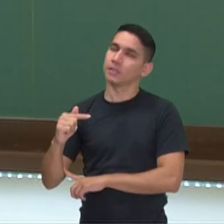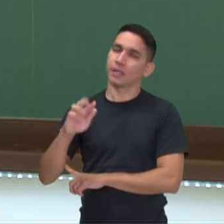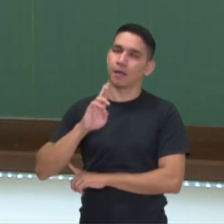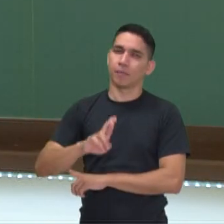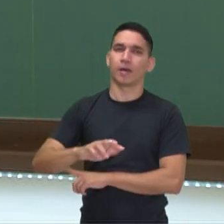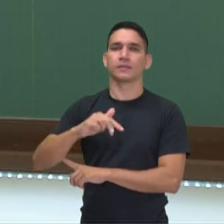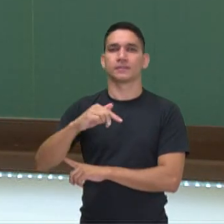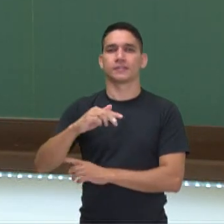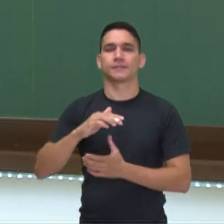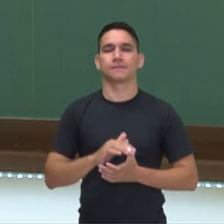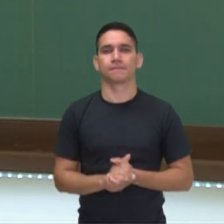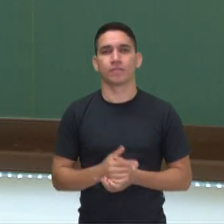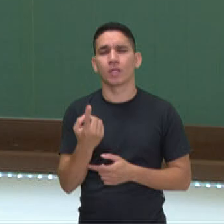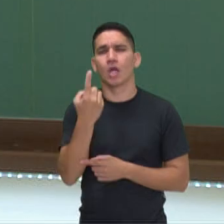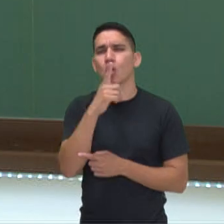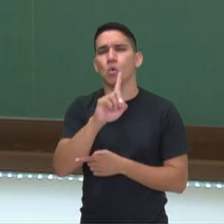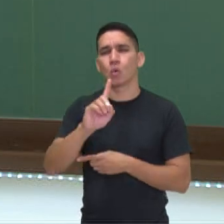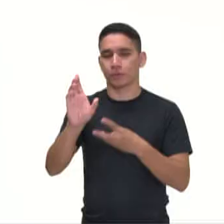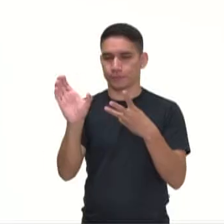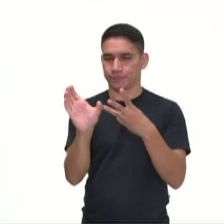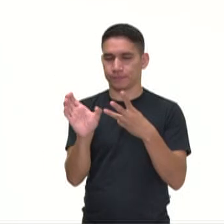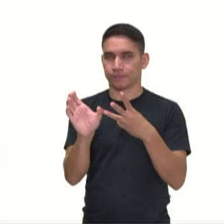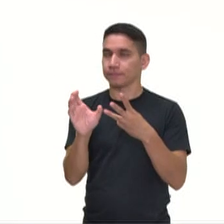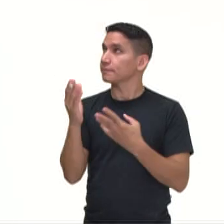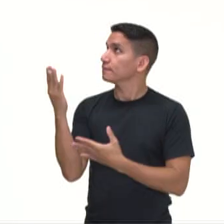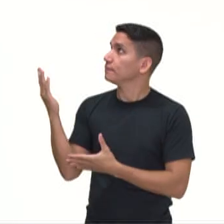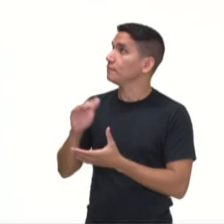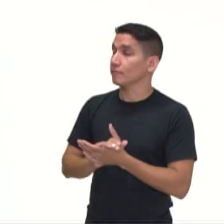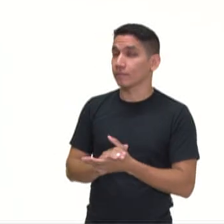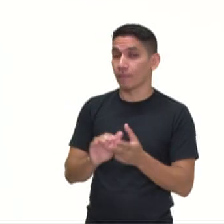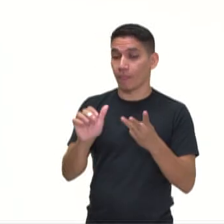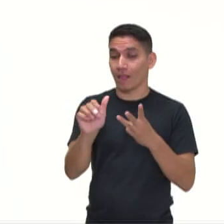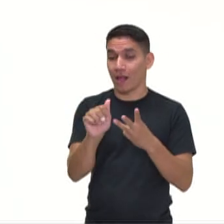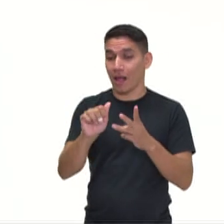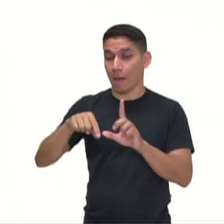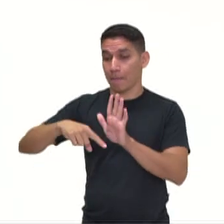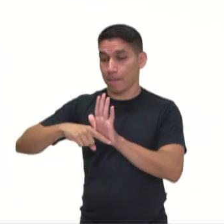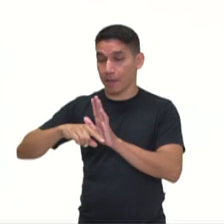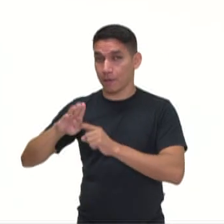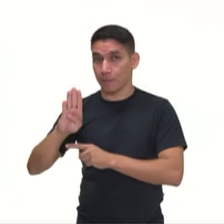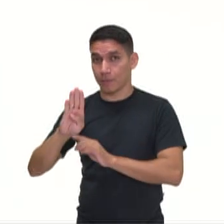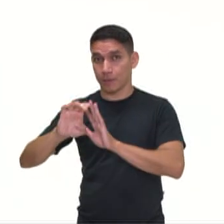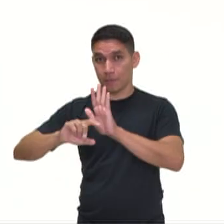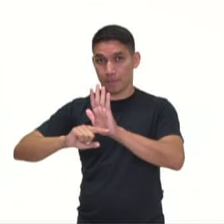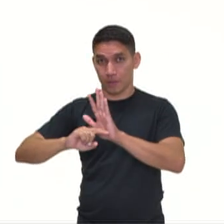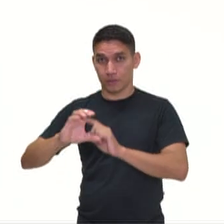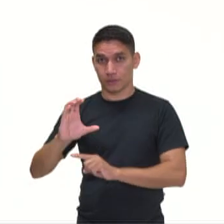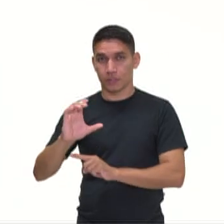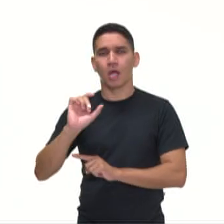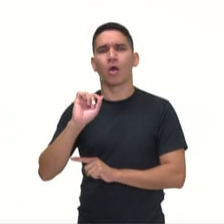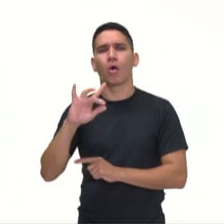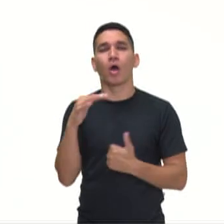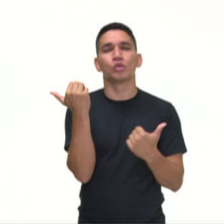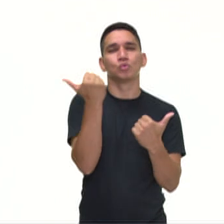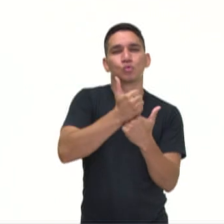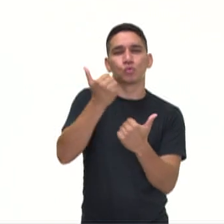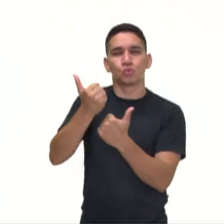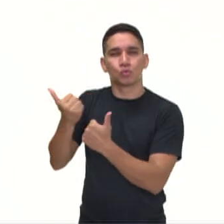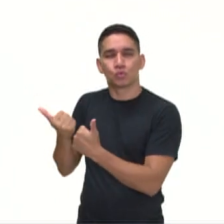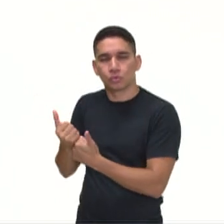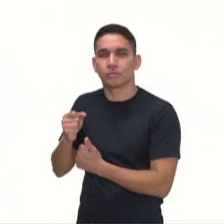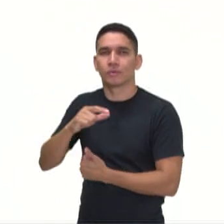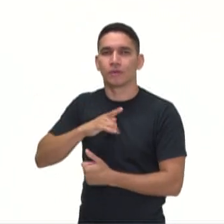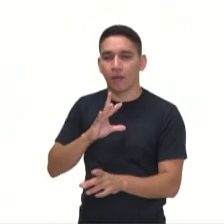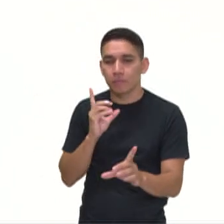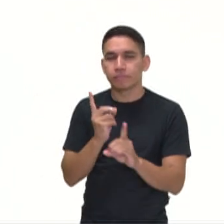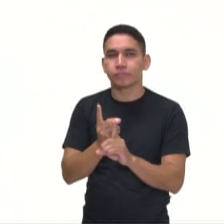positivo. E por último, na letra C, nós temos A menos B menos C. Substituindo os valores, nós chegamos